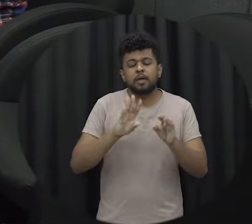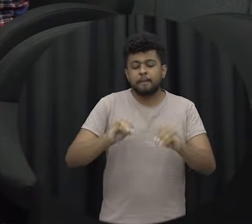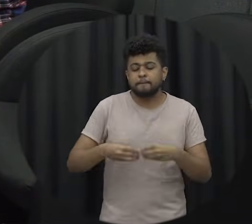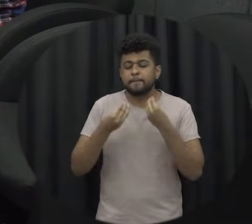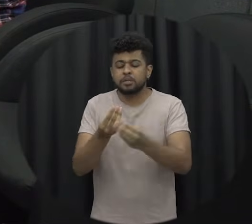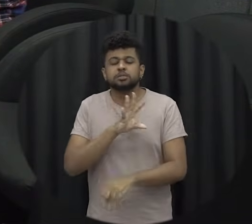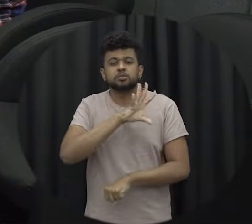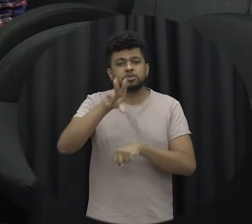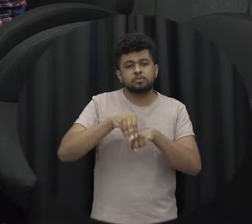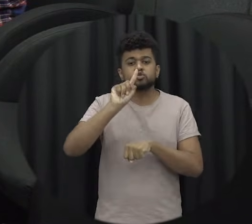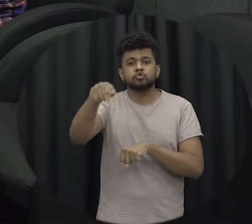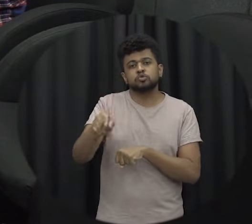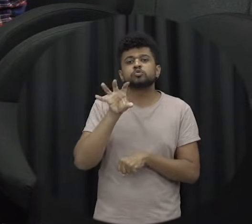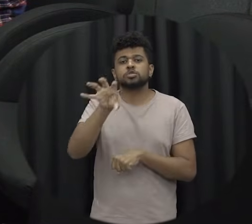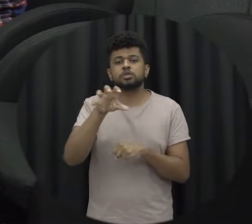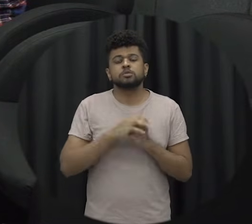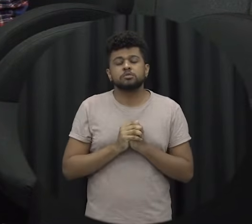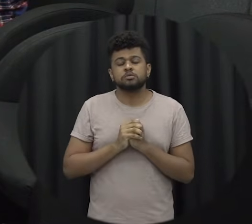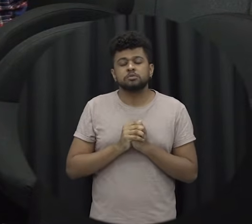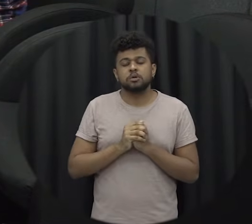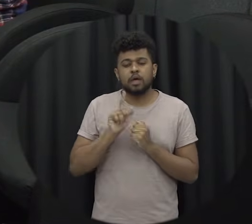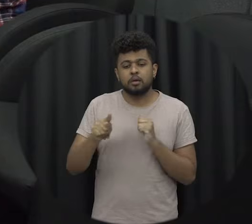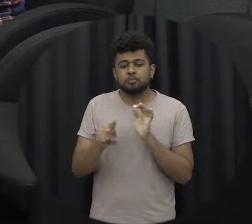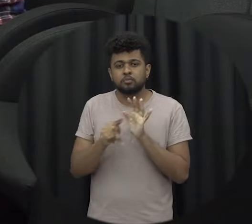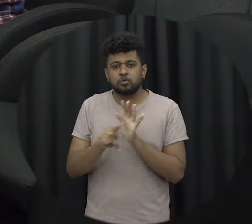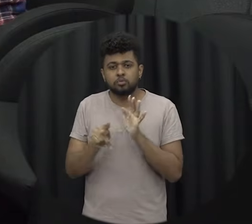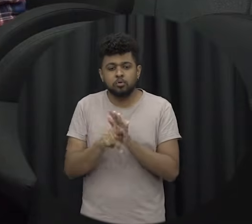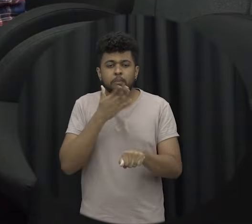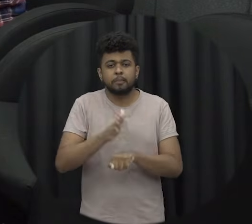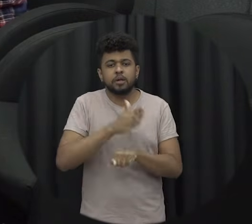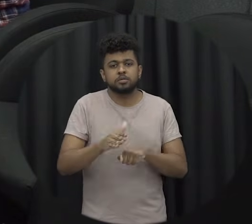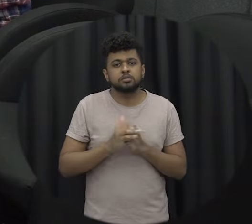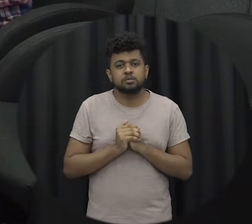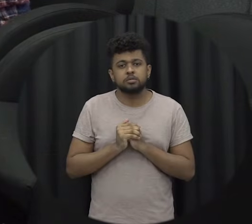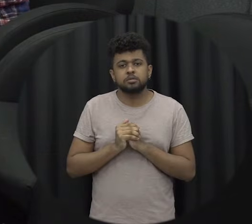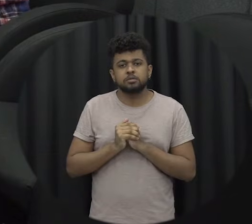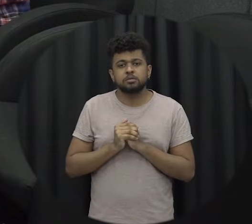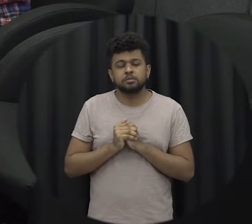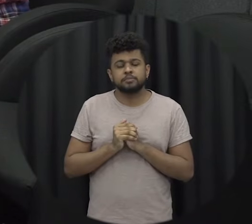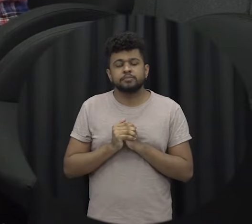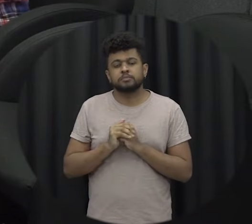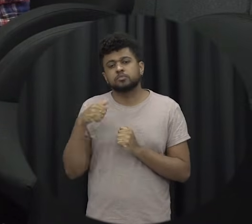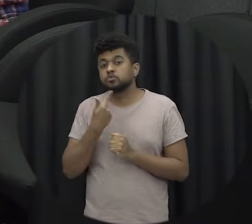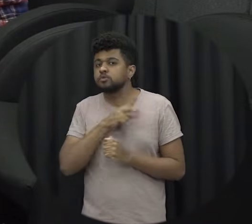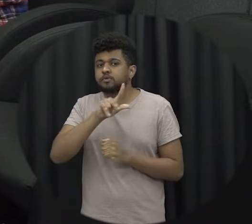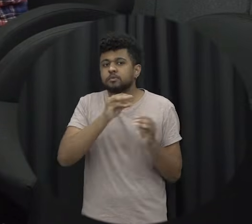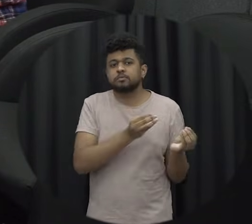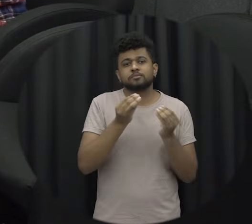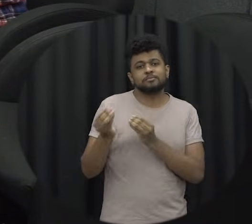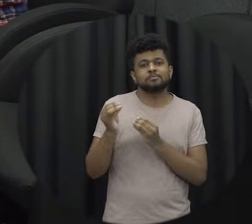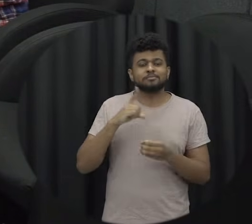seja através das próprias práticas, né? Então, talvez a gente vá por aí entre os guaranis. Eu conheço